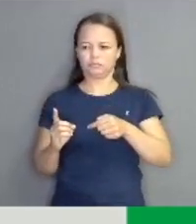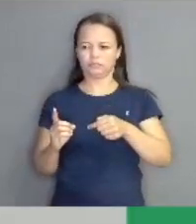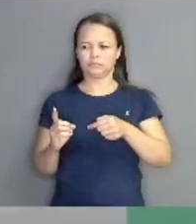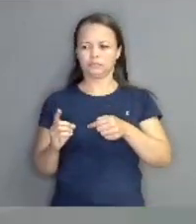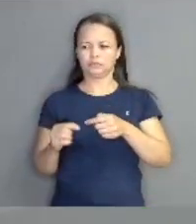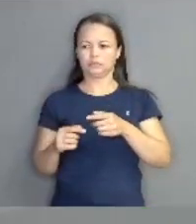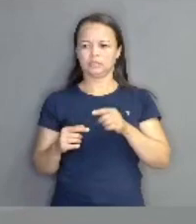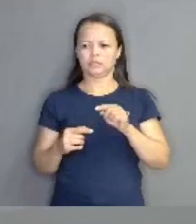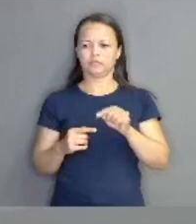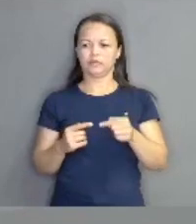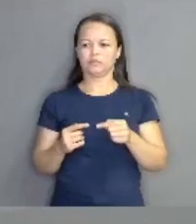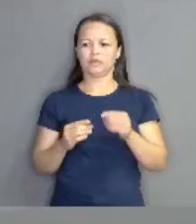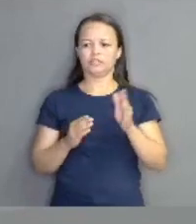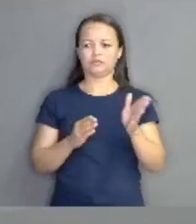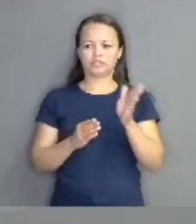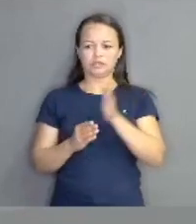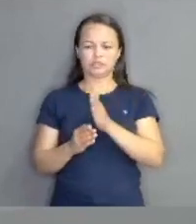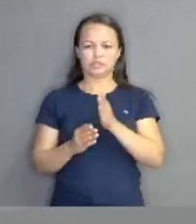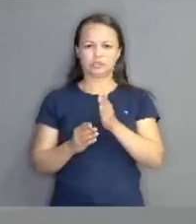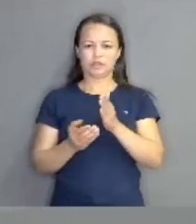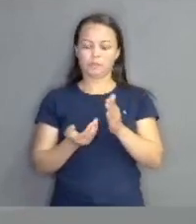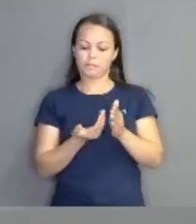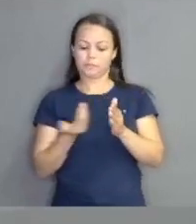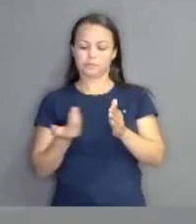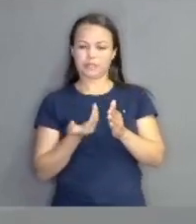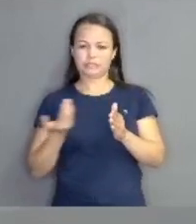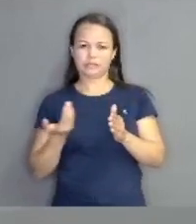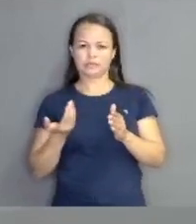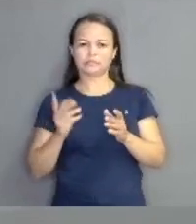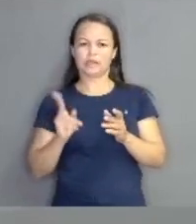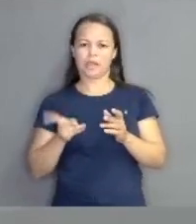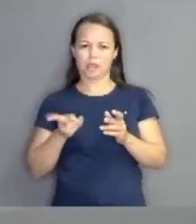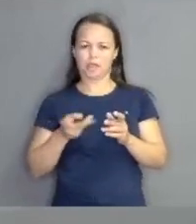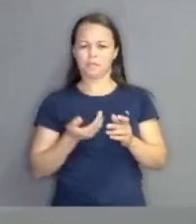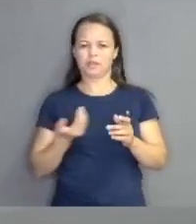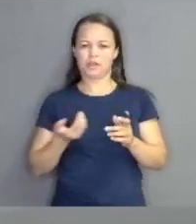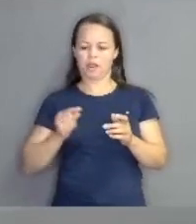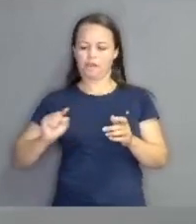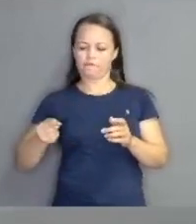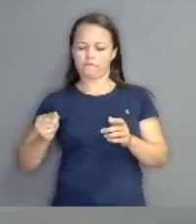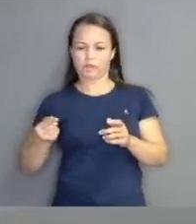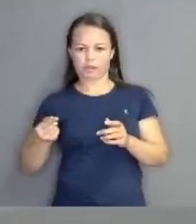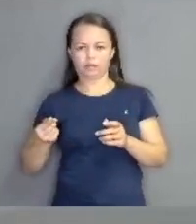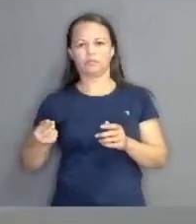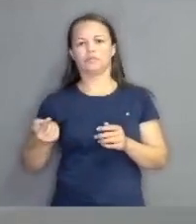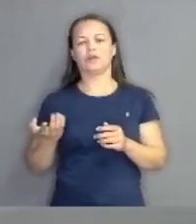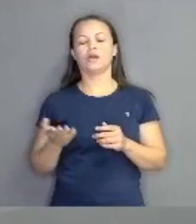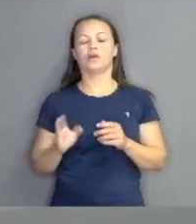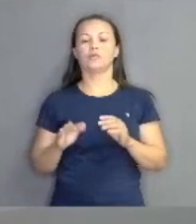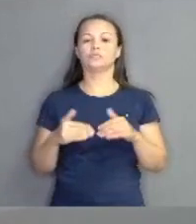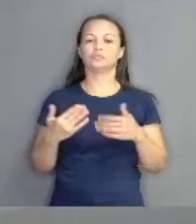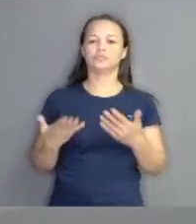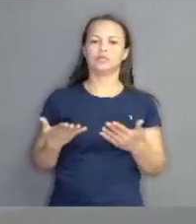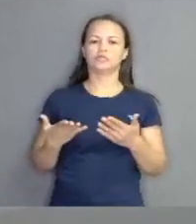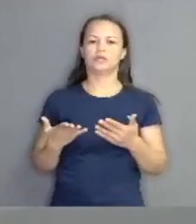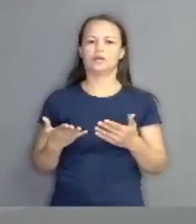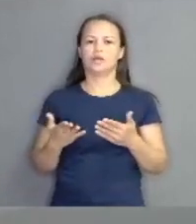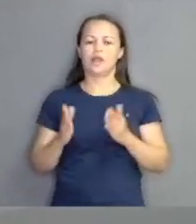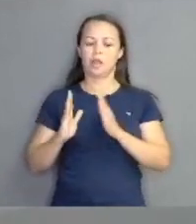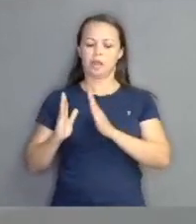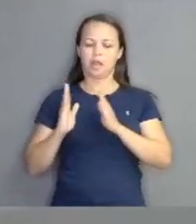tá? Então, ele vai estar sempre à direita da vírgula, ok, pessoal? Então, ou seja, é a